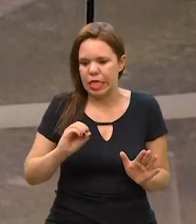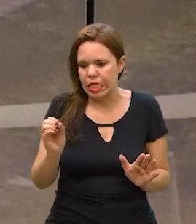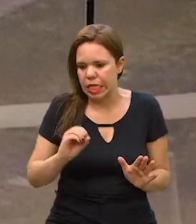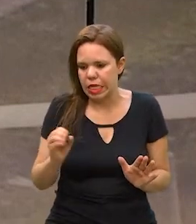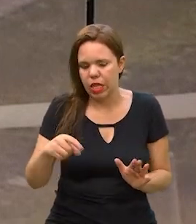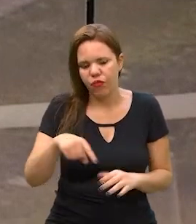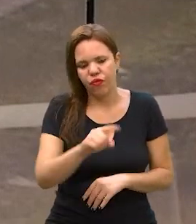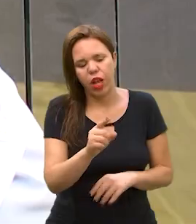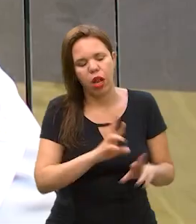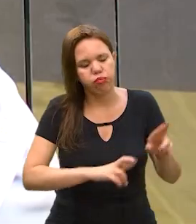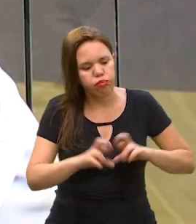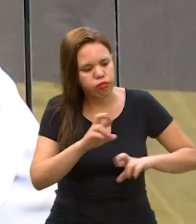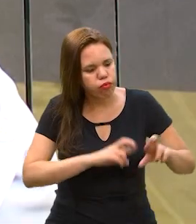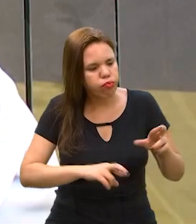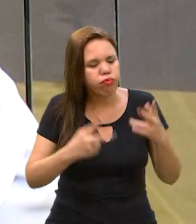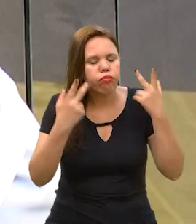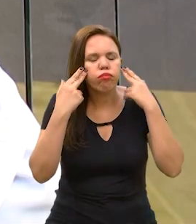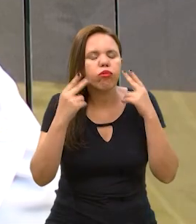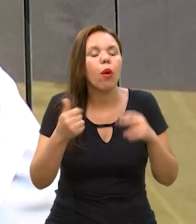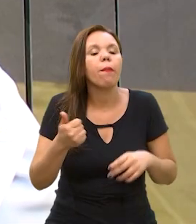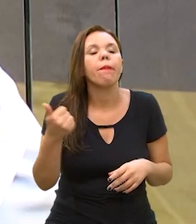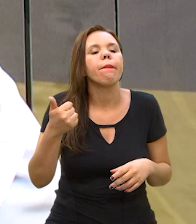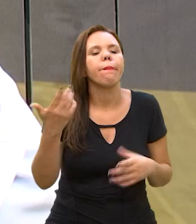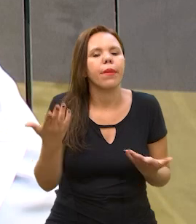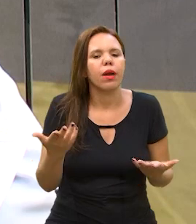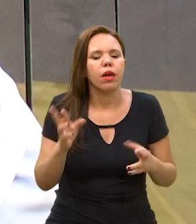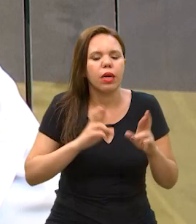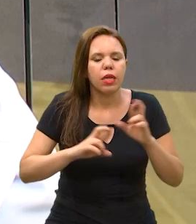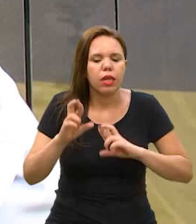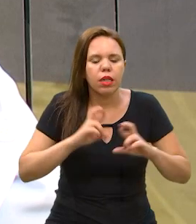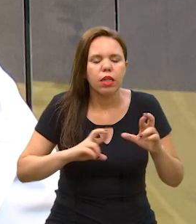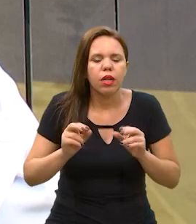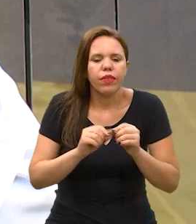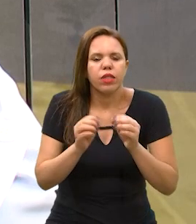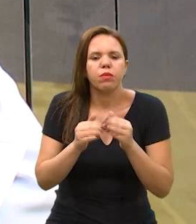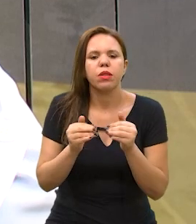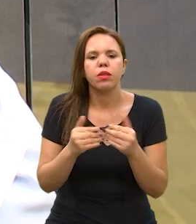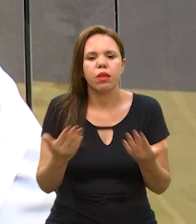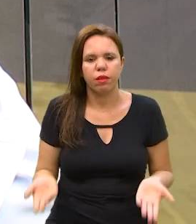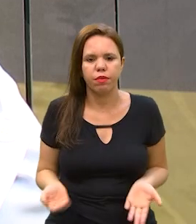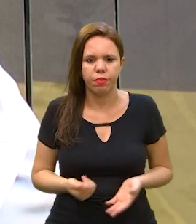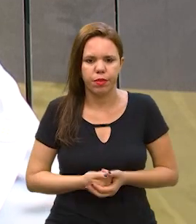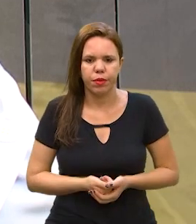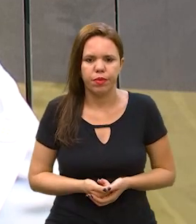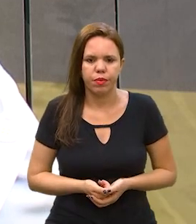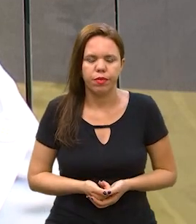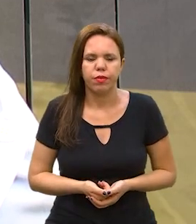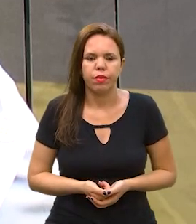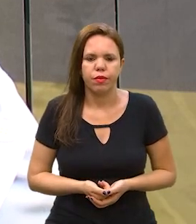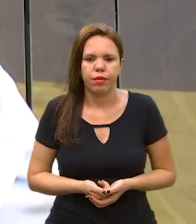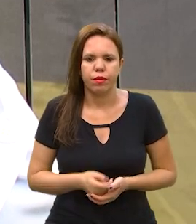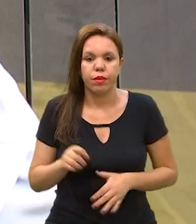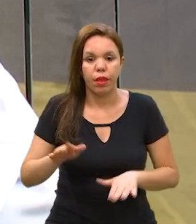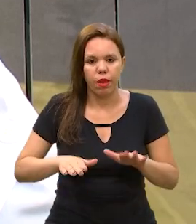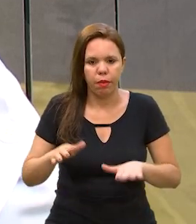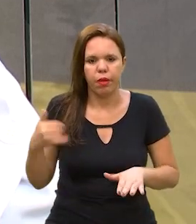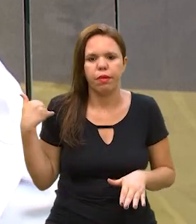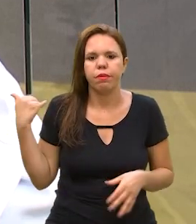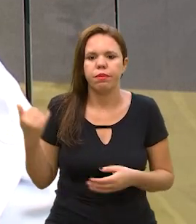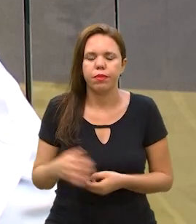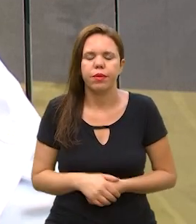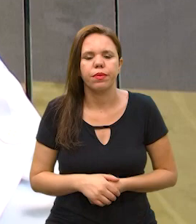para um exame de rotina. Quais são os primeiros exames que são solicitados? Isso depende da